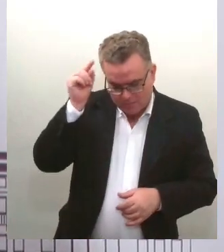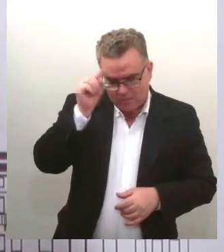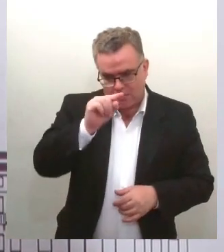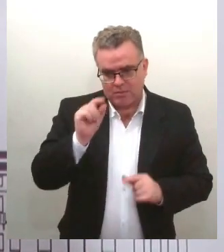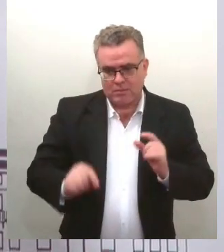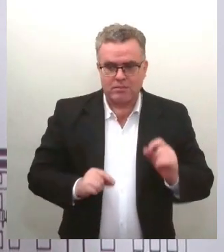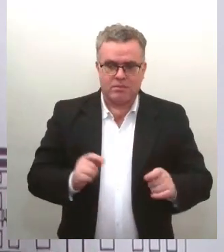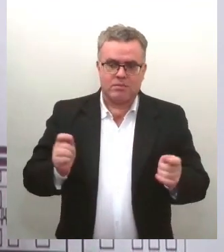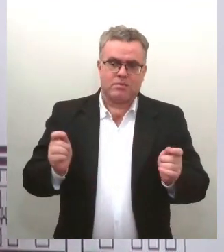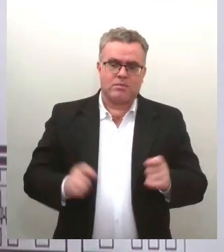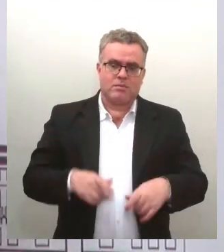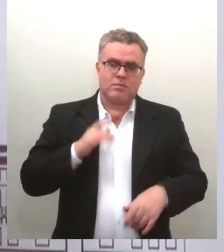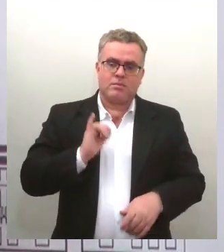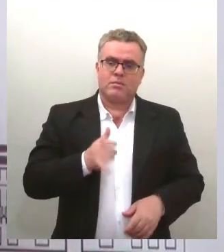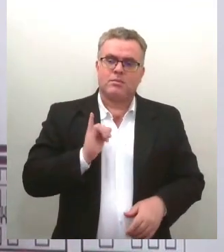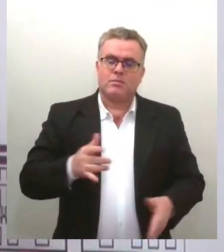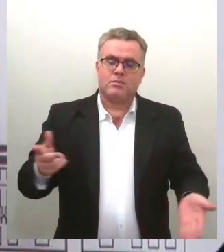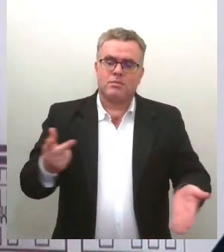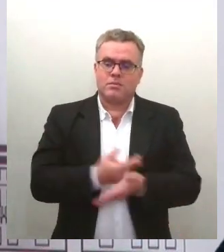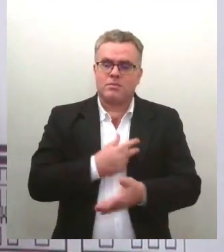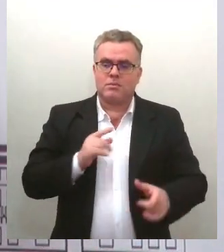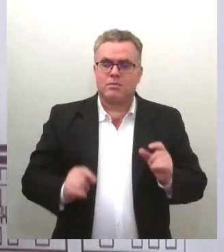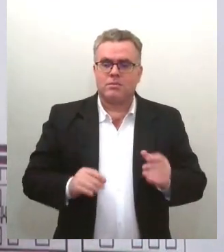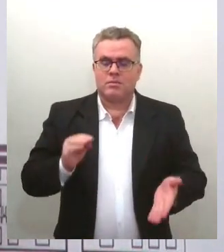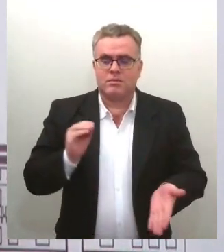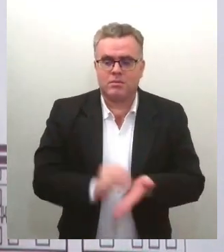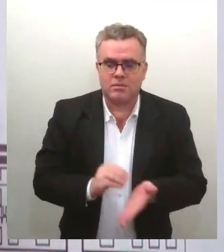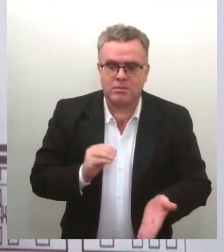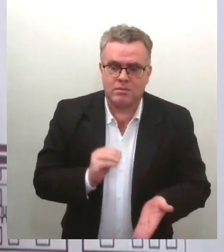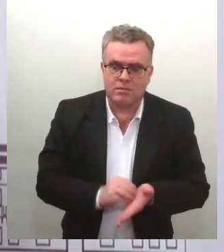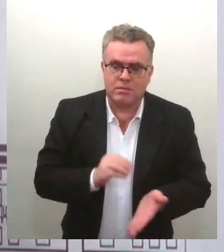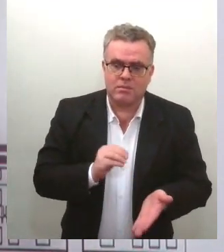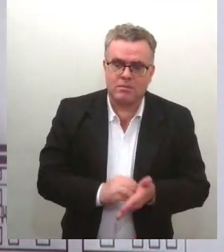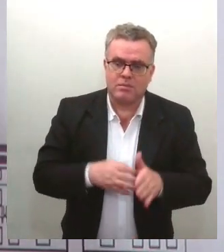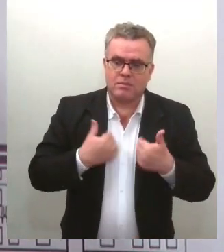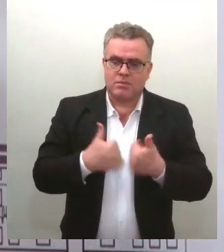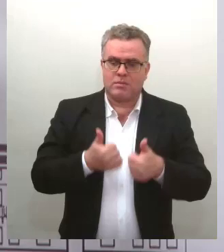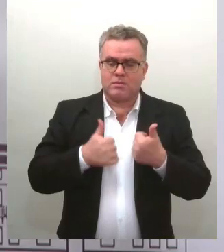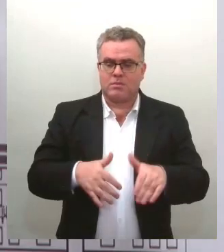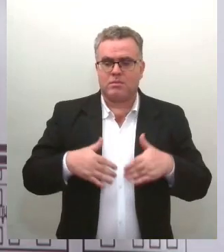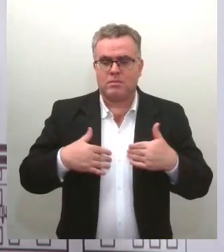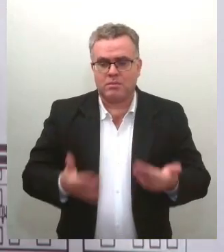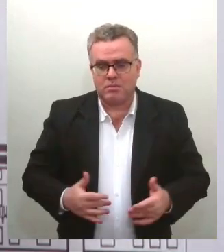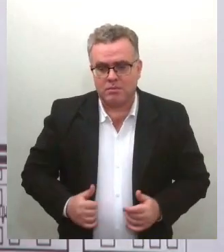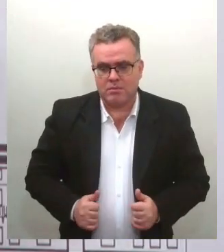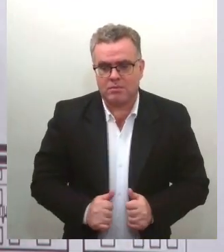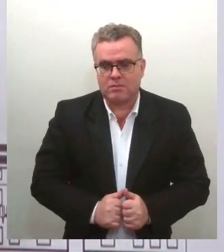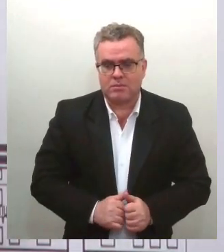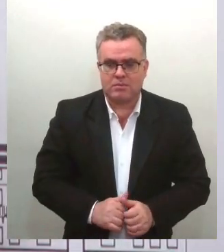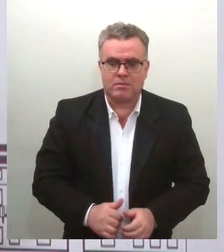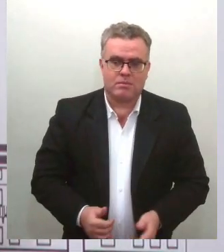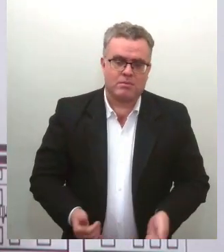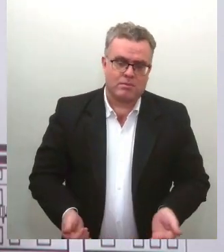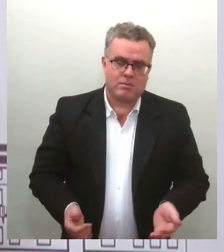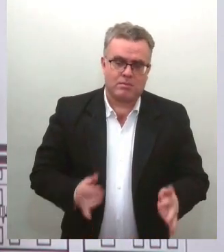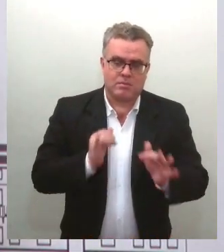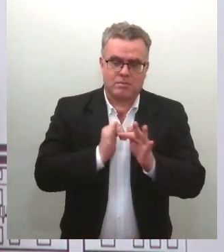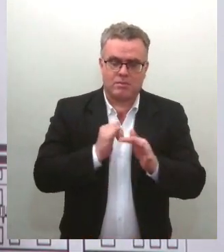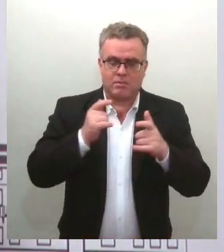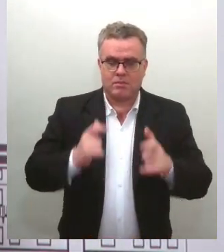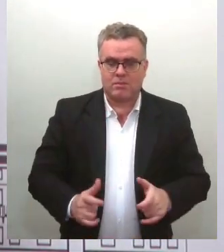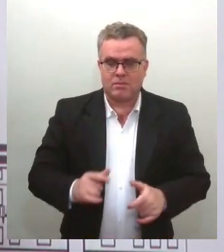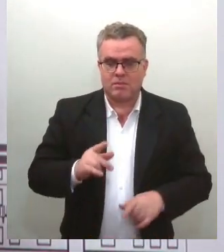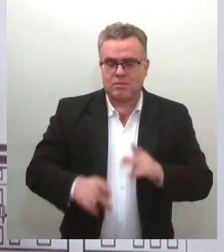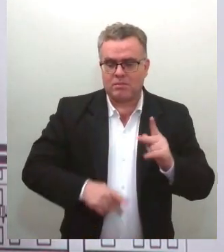de transporte público, já que o IFES é localizado num povoado Quissamã, né, numa zona